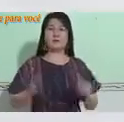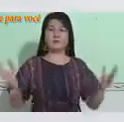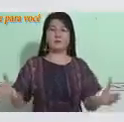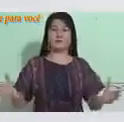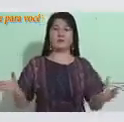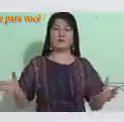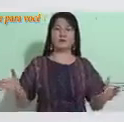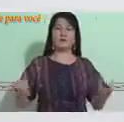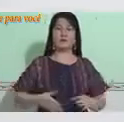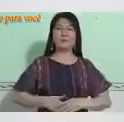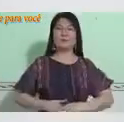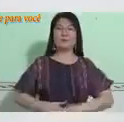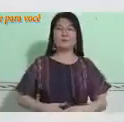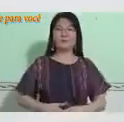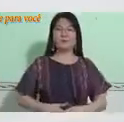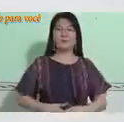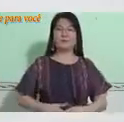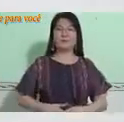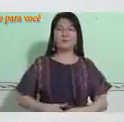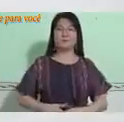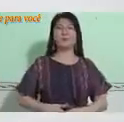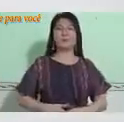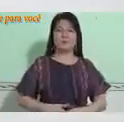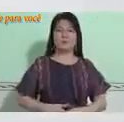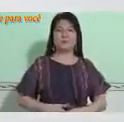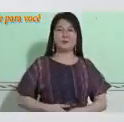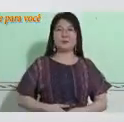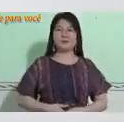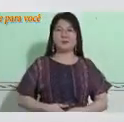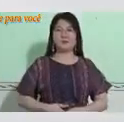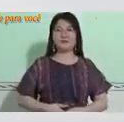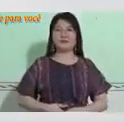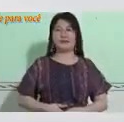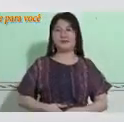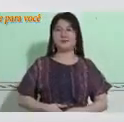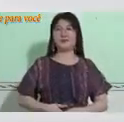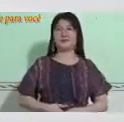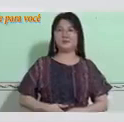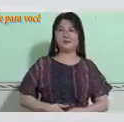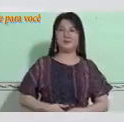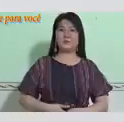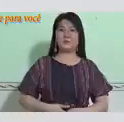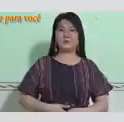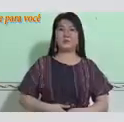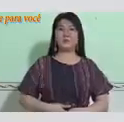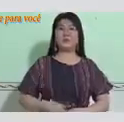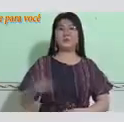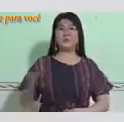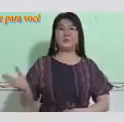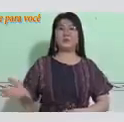CHEIROFE, acento agudo, TIDO, corrimento branco pastoso, que também pode apresentar coloração amarelada ou